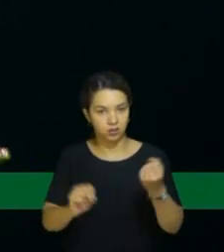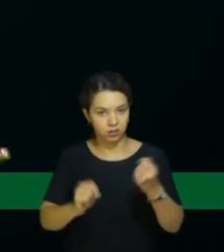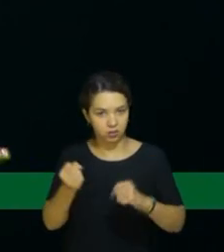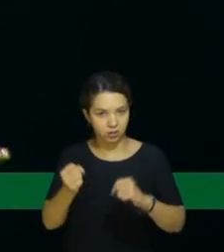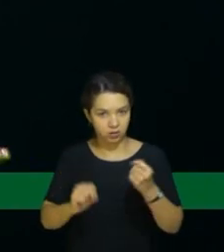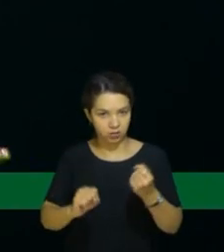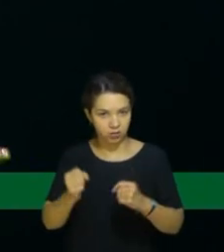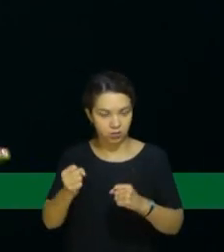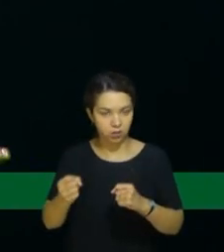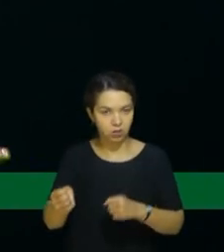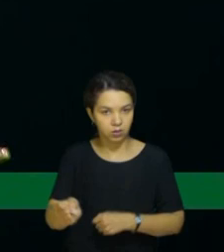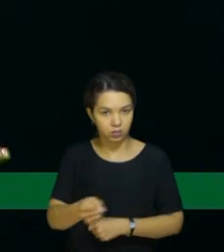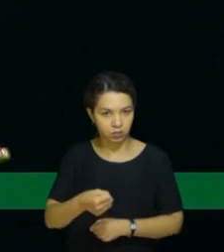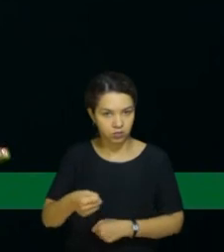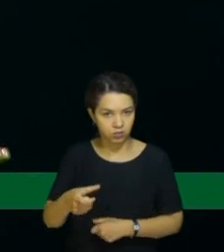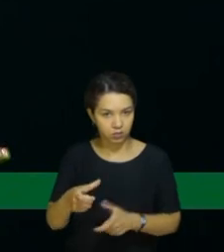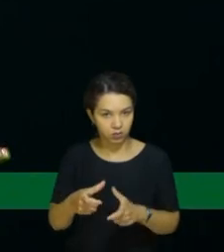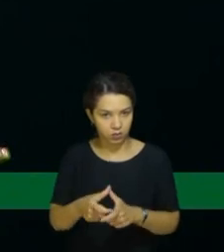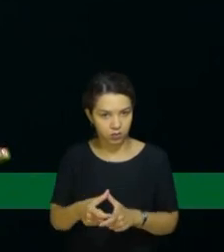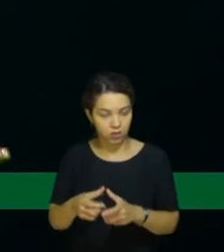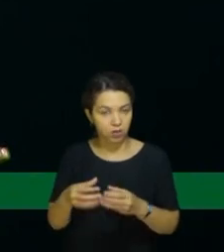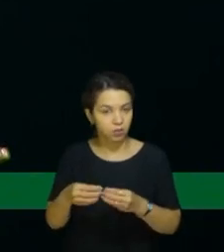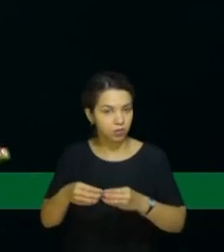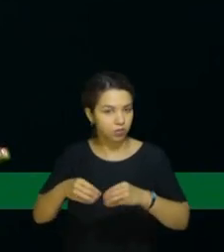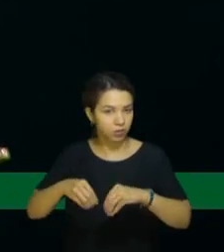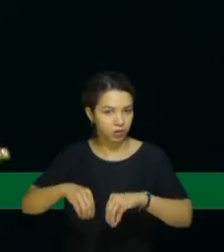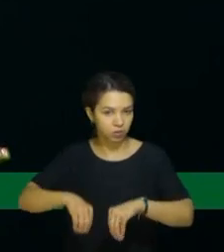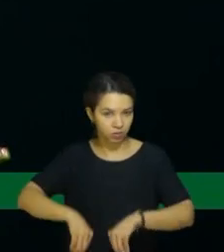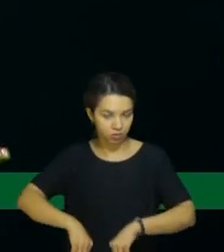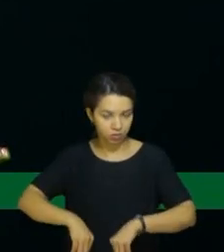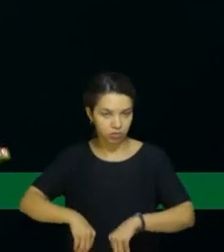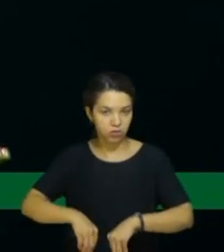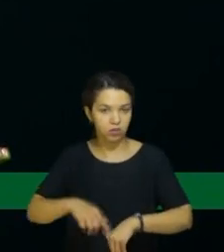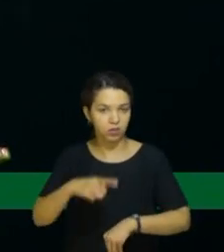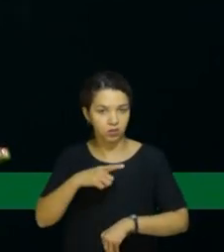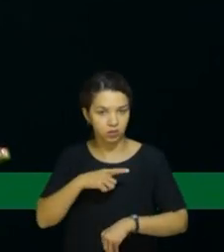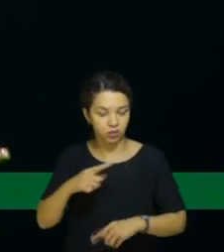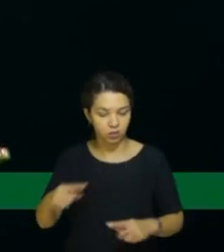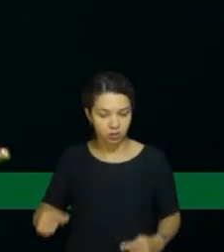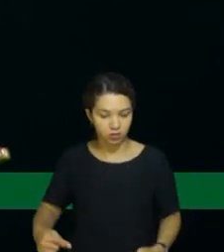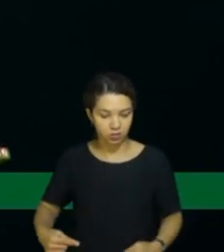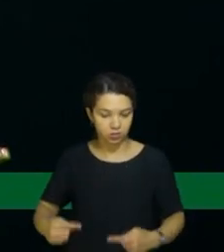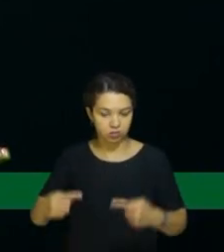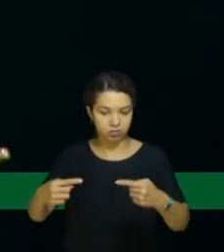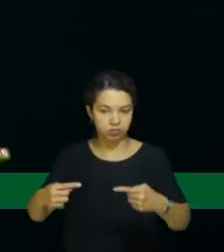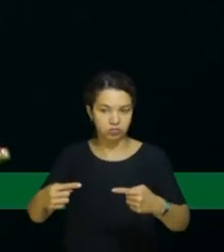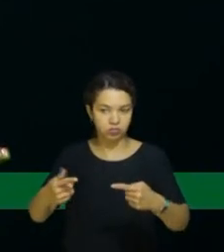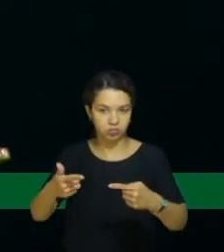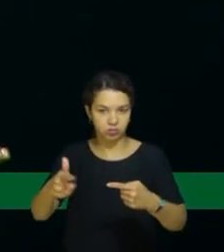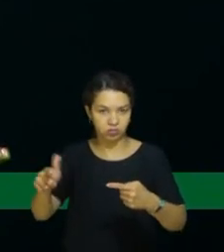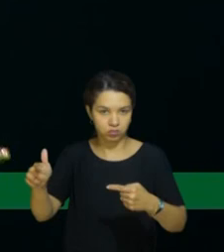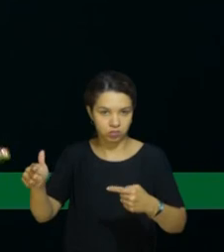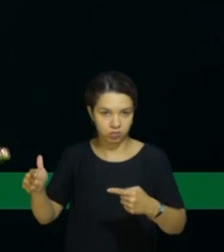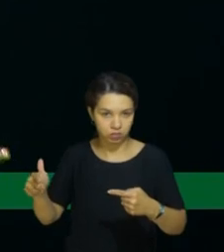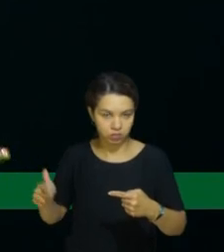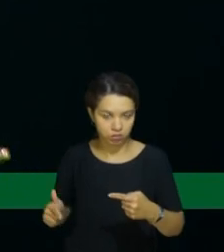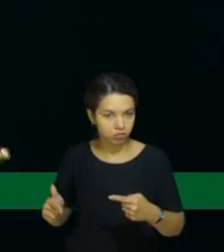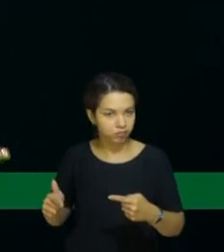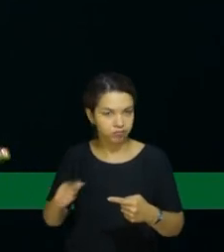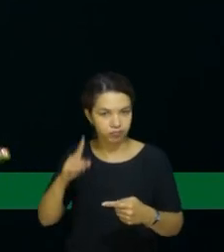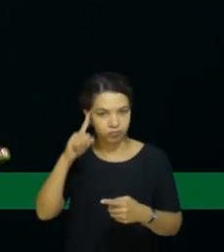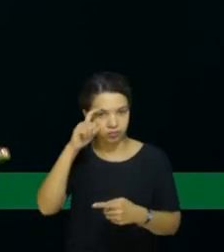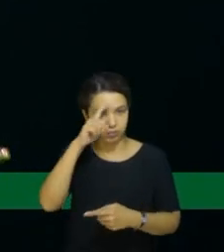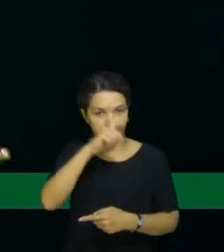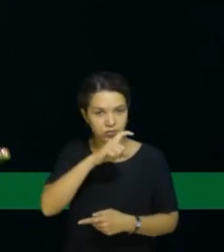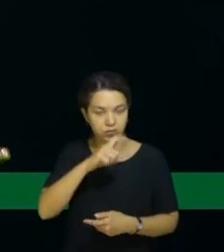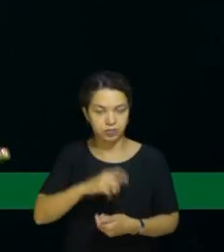e de inovação com reflexo sobre seu poder de competir com as grandes cooperações pela única saída que lhes representa